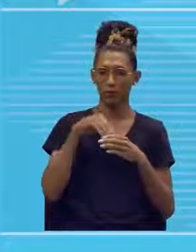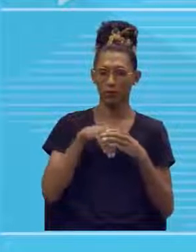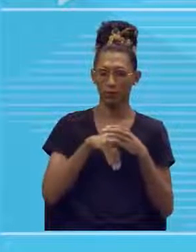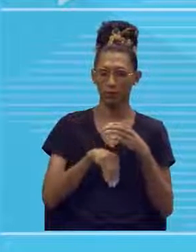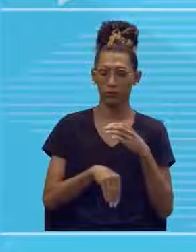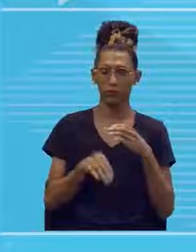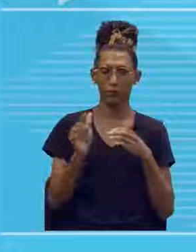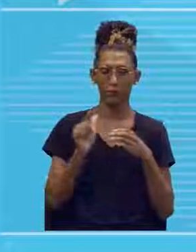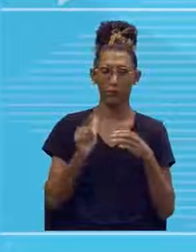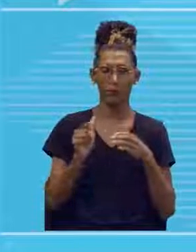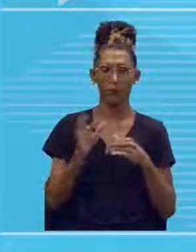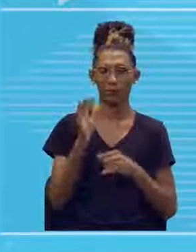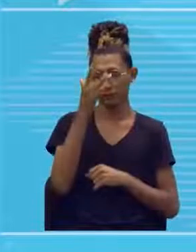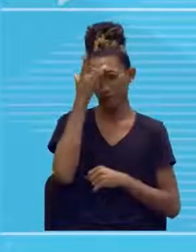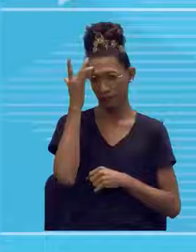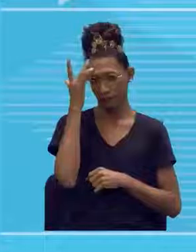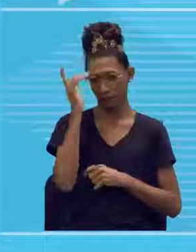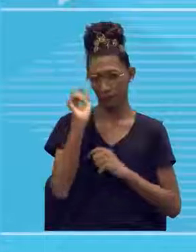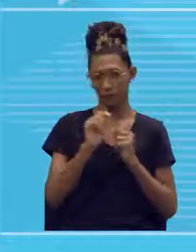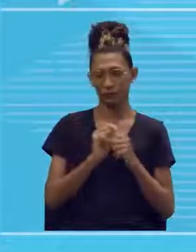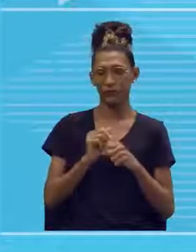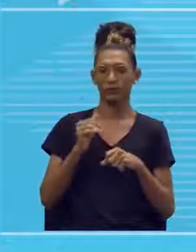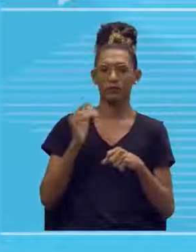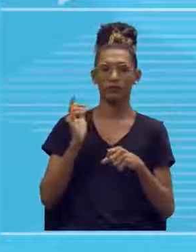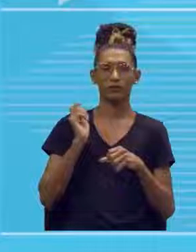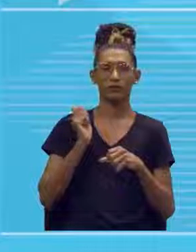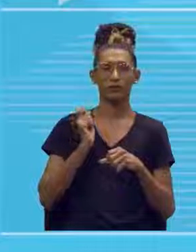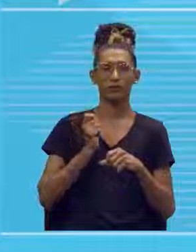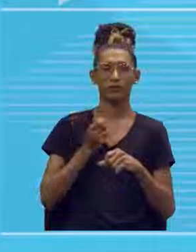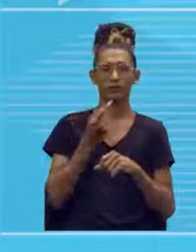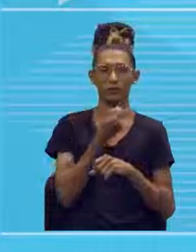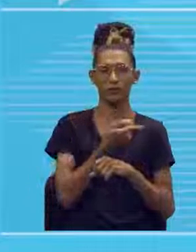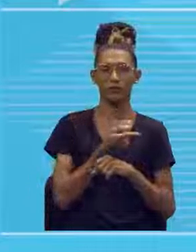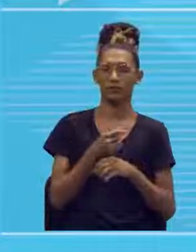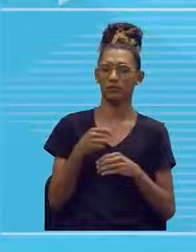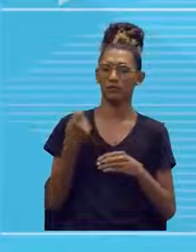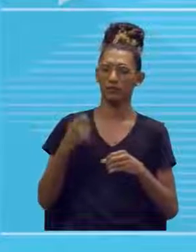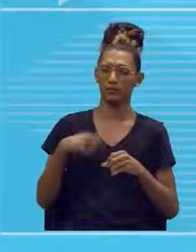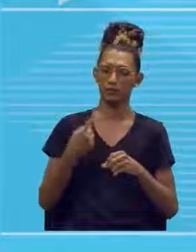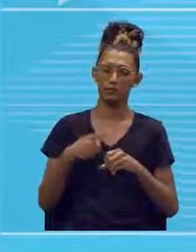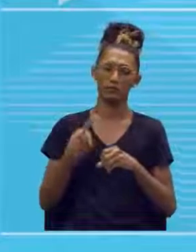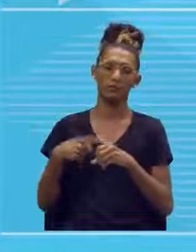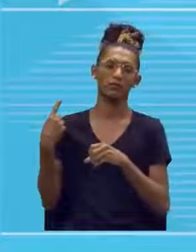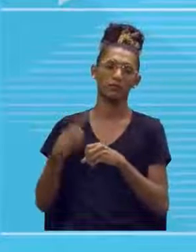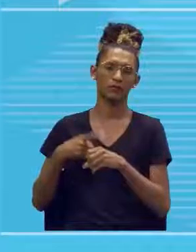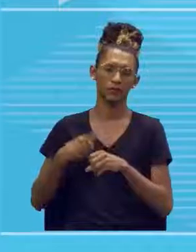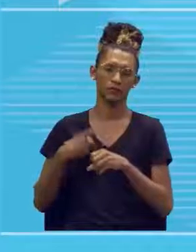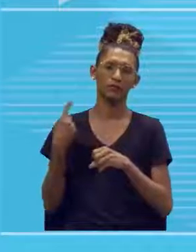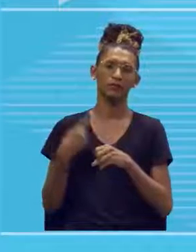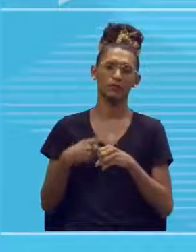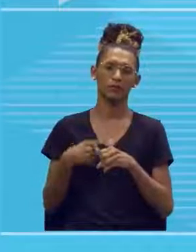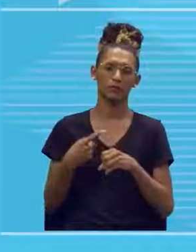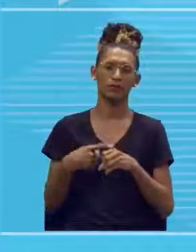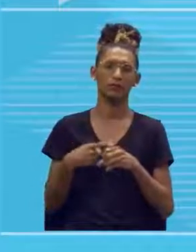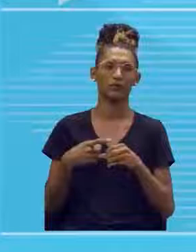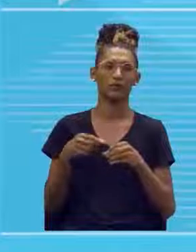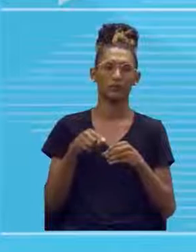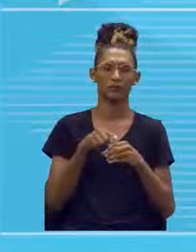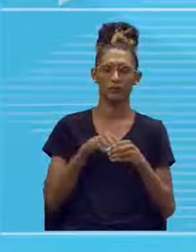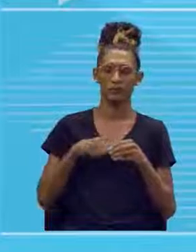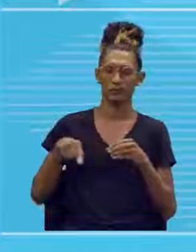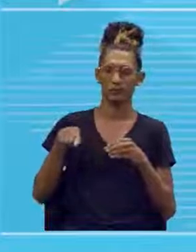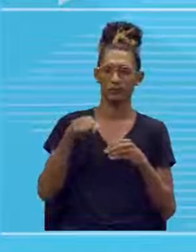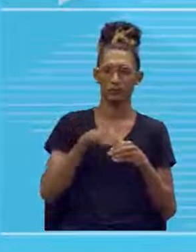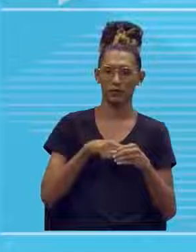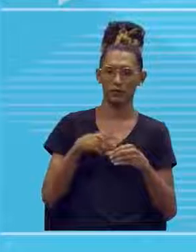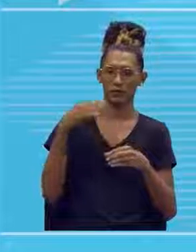cabaça quem a tocou berimbau aqui vai saber Ó como uma Cabaça né que tem essa região